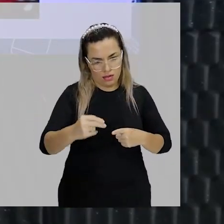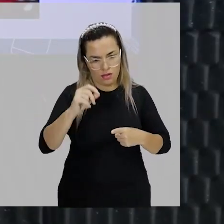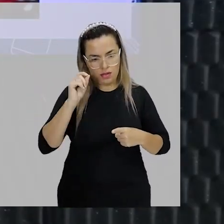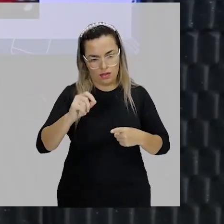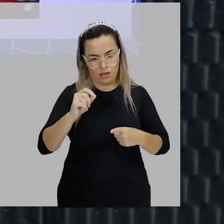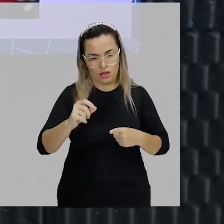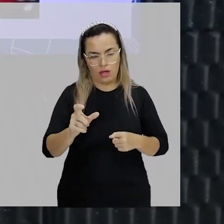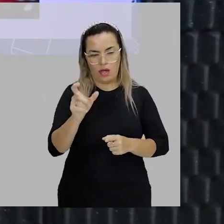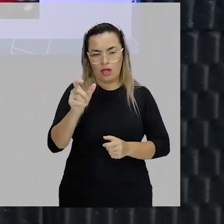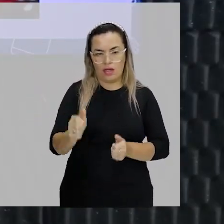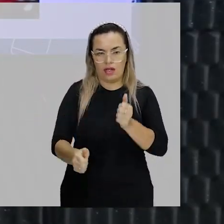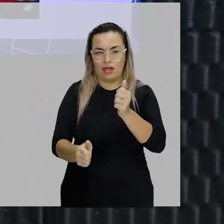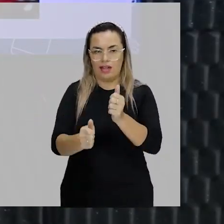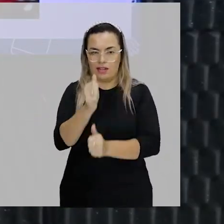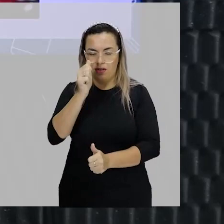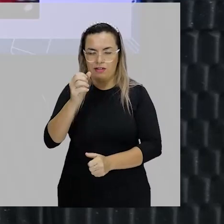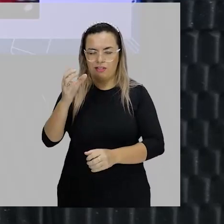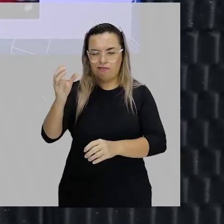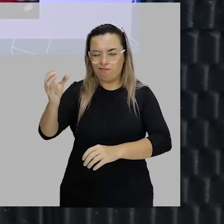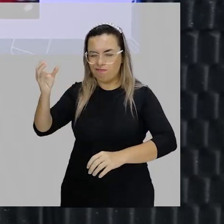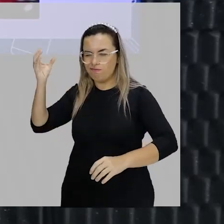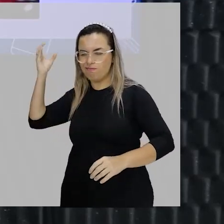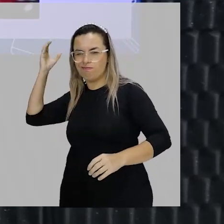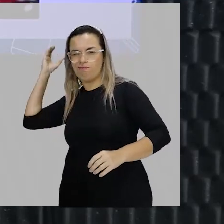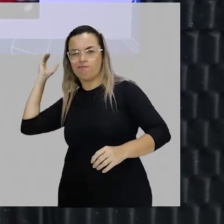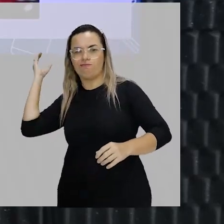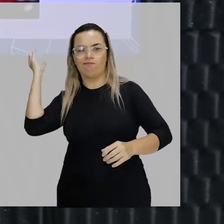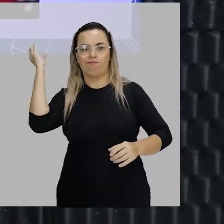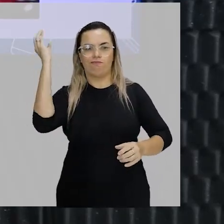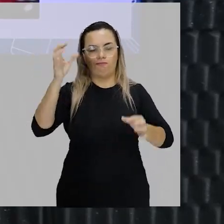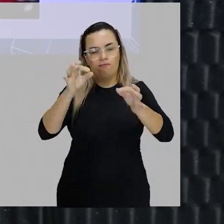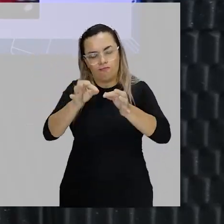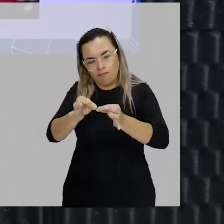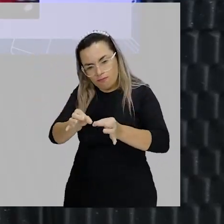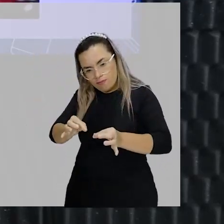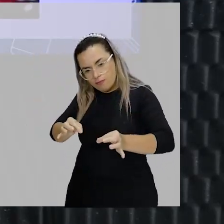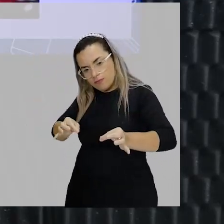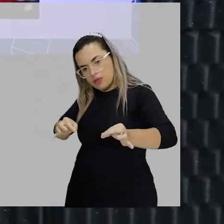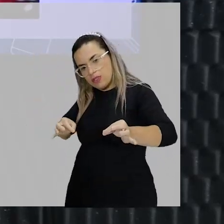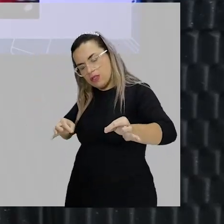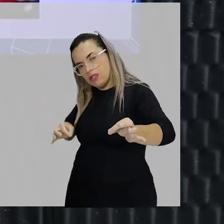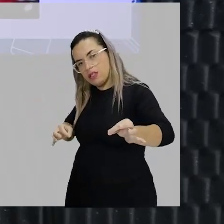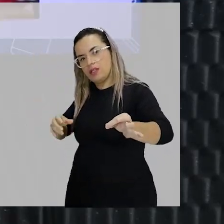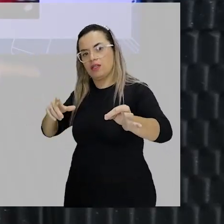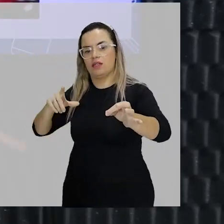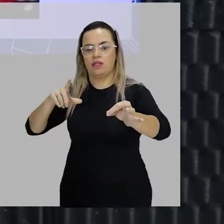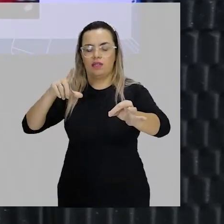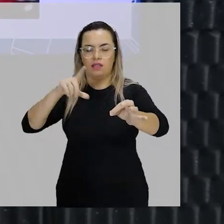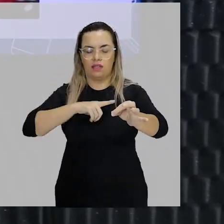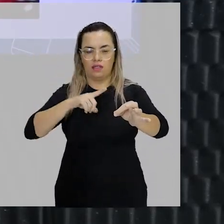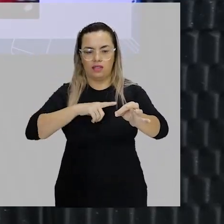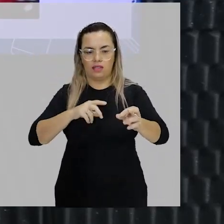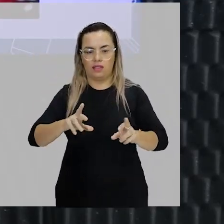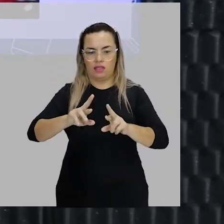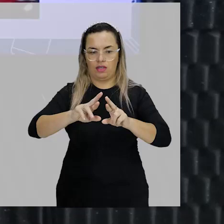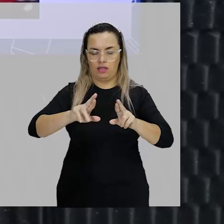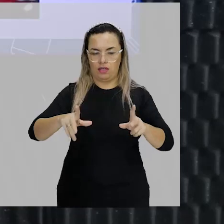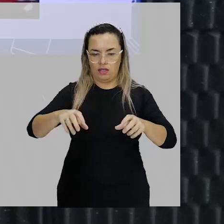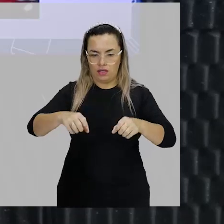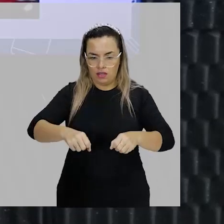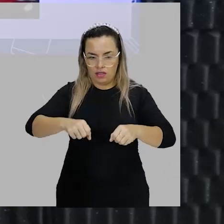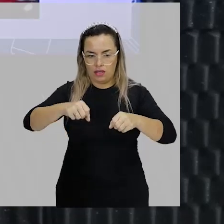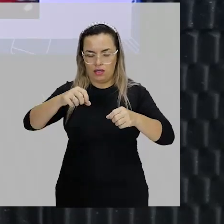que lançar o dardo mais distante possível. Existe também uma diferenciação relacionada ao peso,